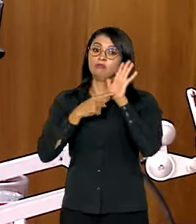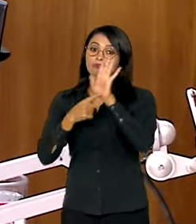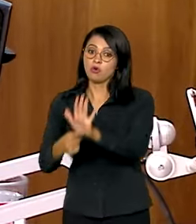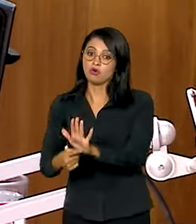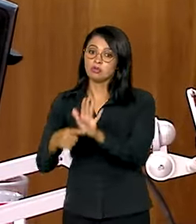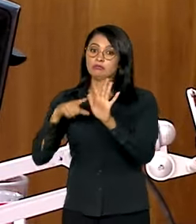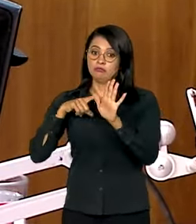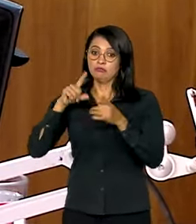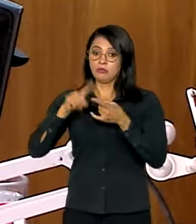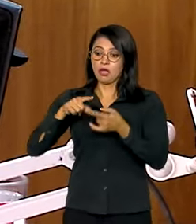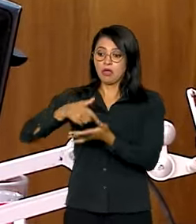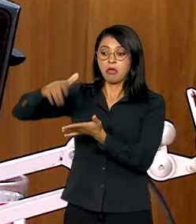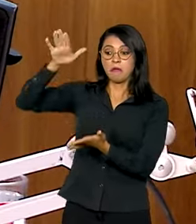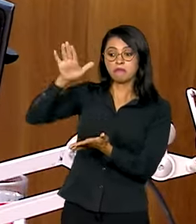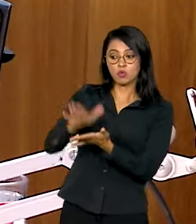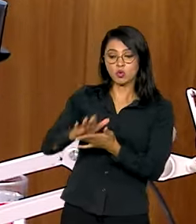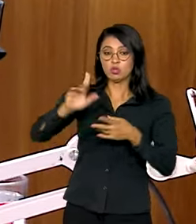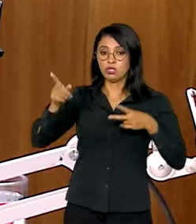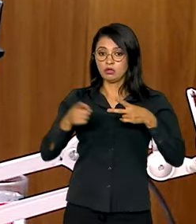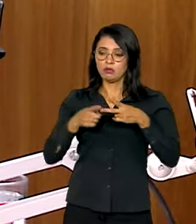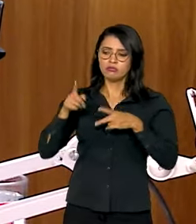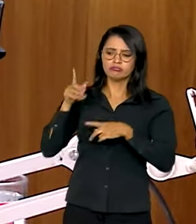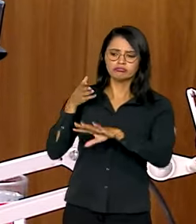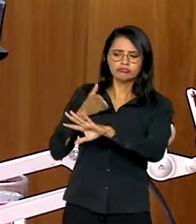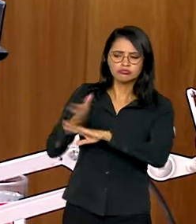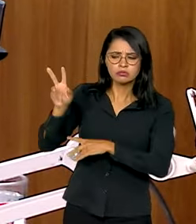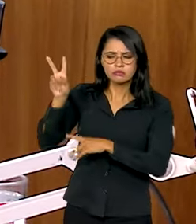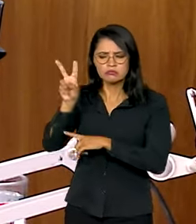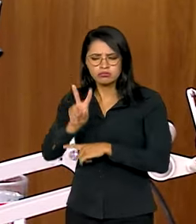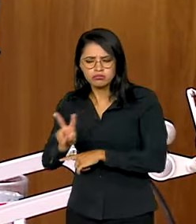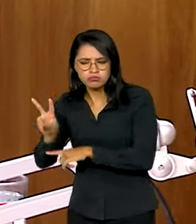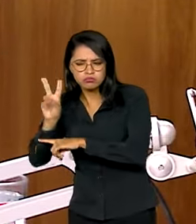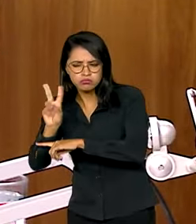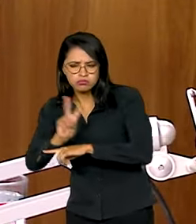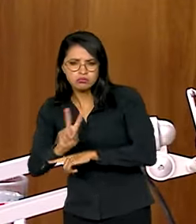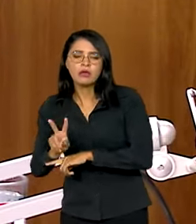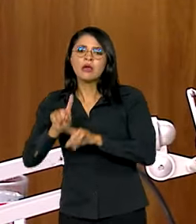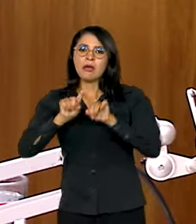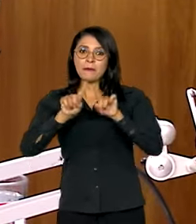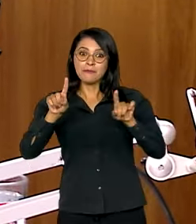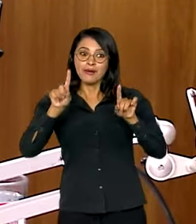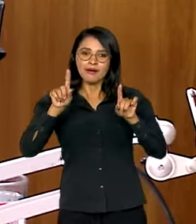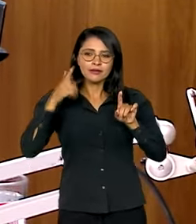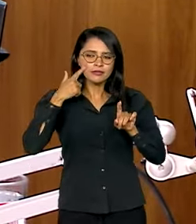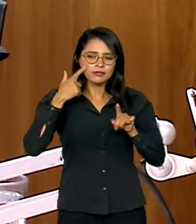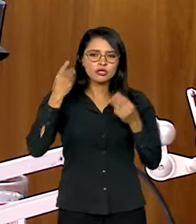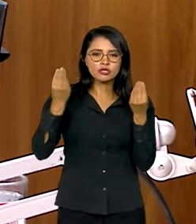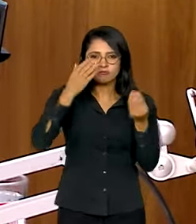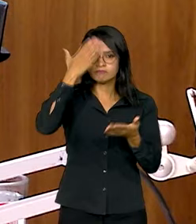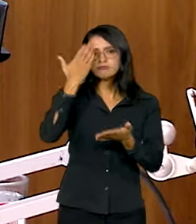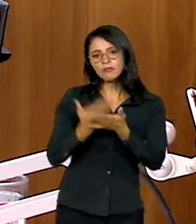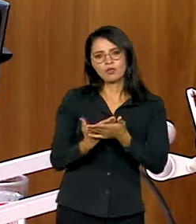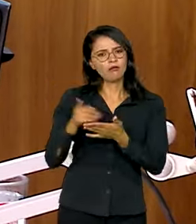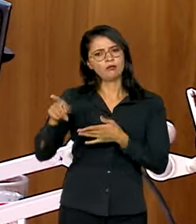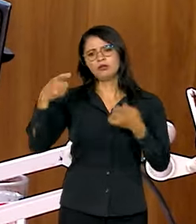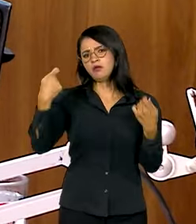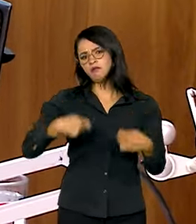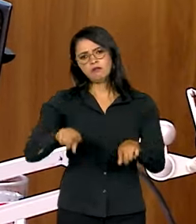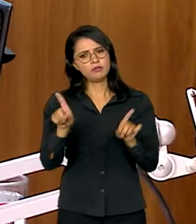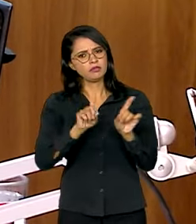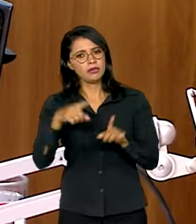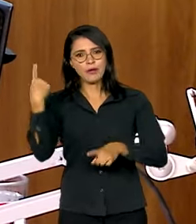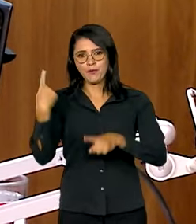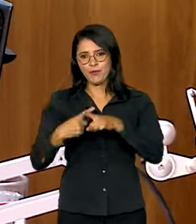multa e uma fiscalização na empresa. Agora, nós queremos trabalhar, primeiro acreditar, Luciano, que isso não vai acontecer, que as